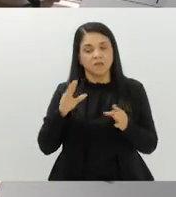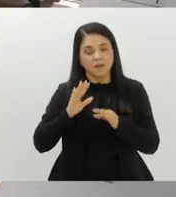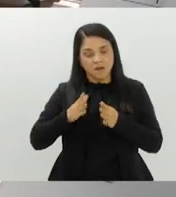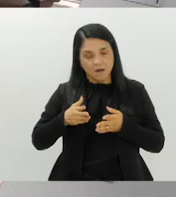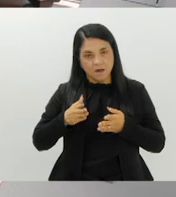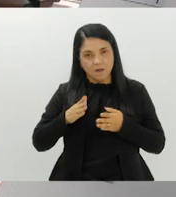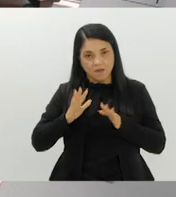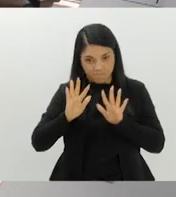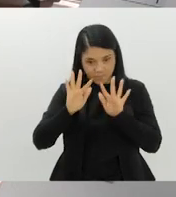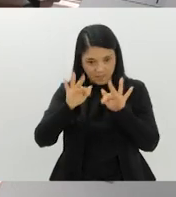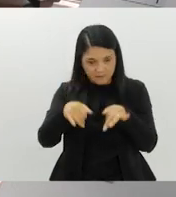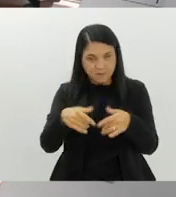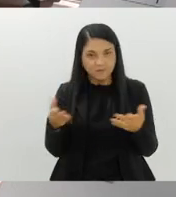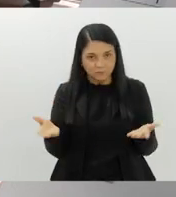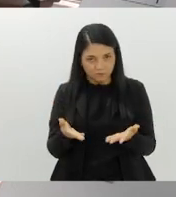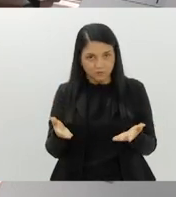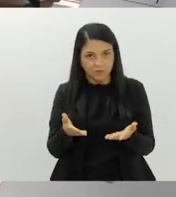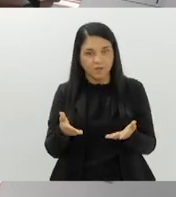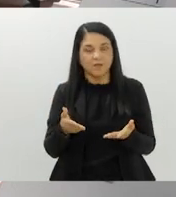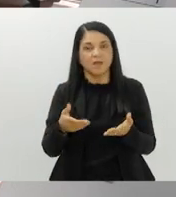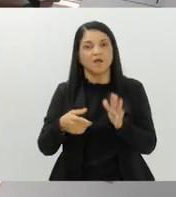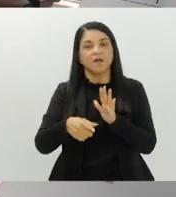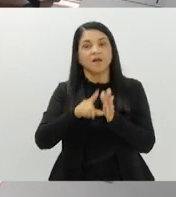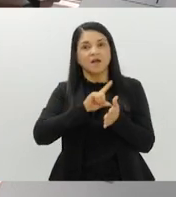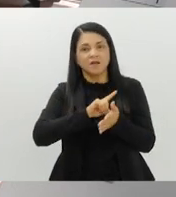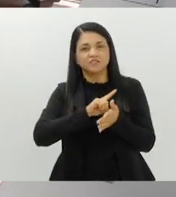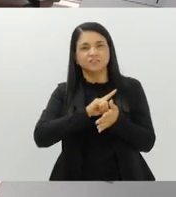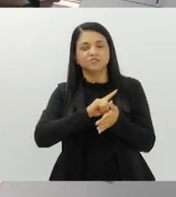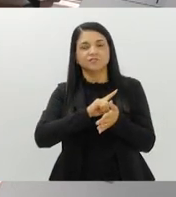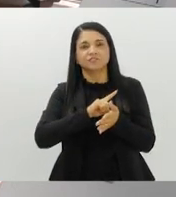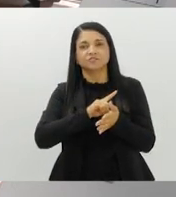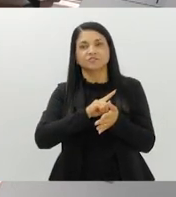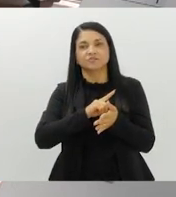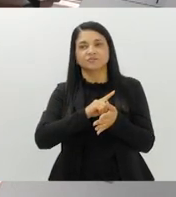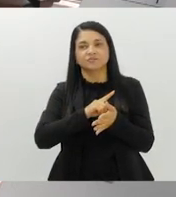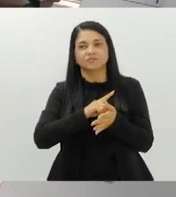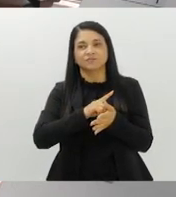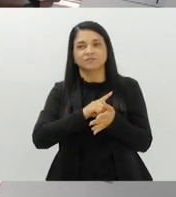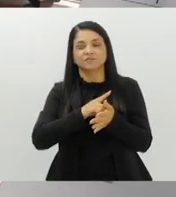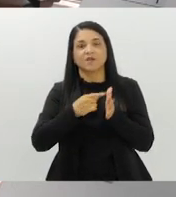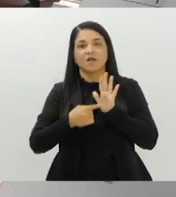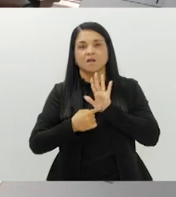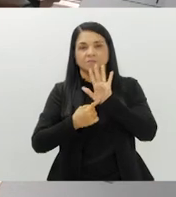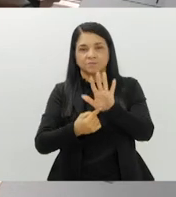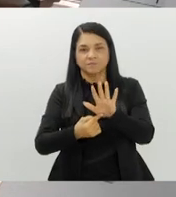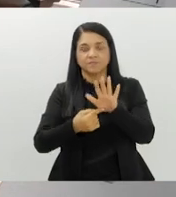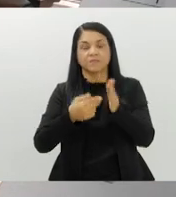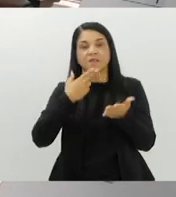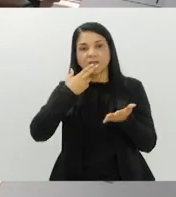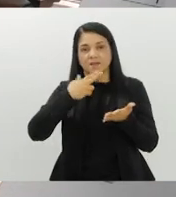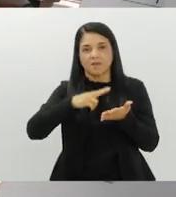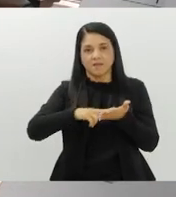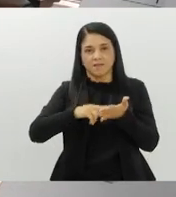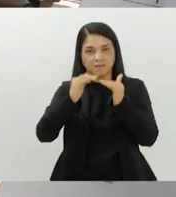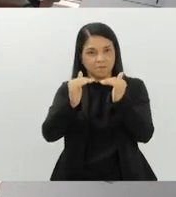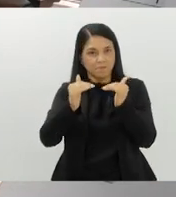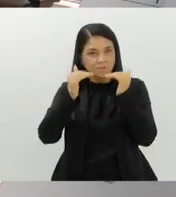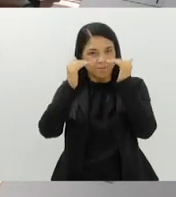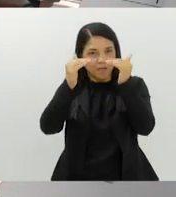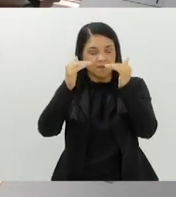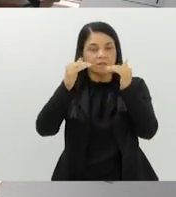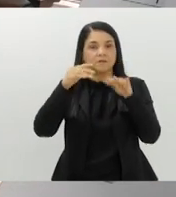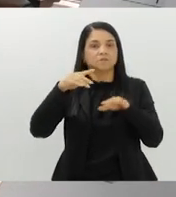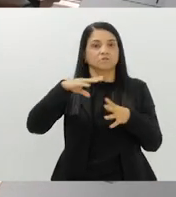encerramento, onde vai ser também, antes do encerramento, oficialmente apresentada a Carta Magna Internacional da